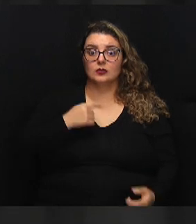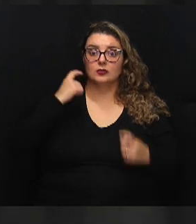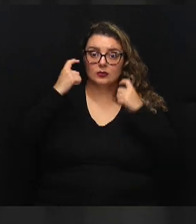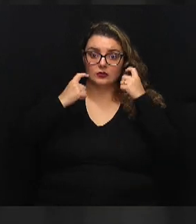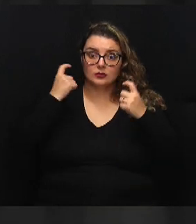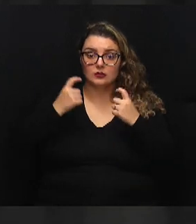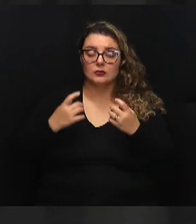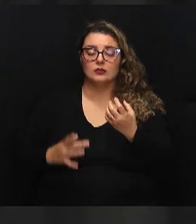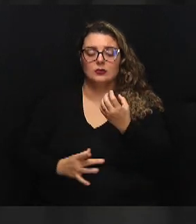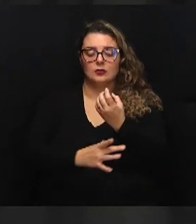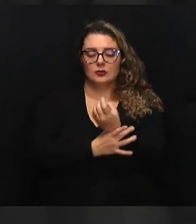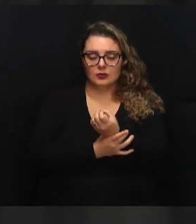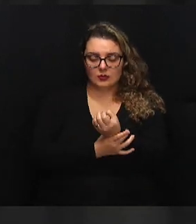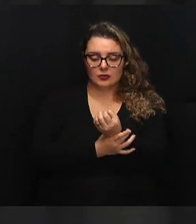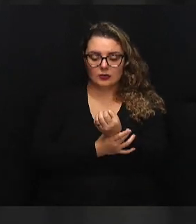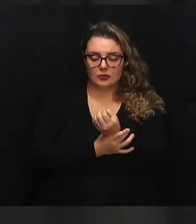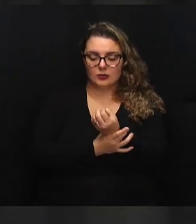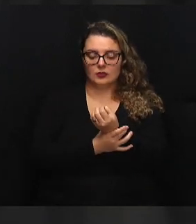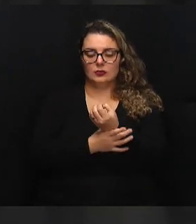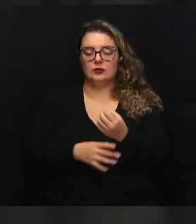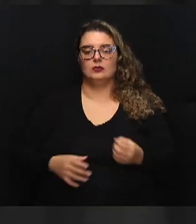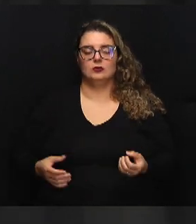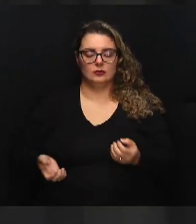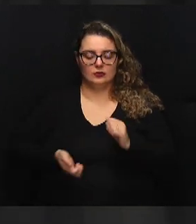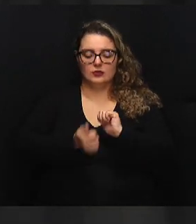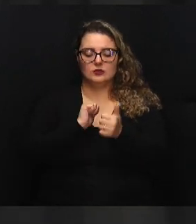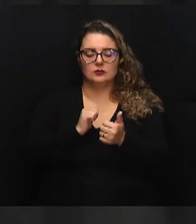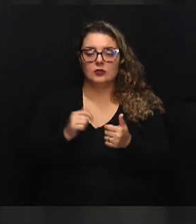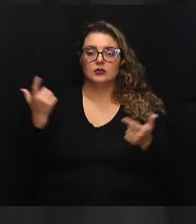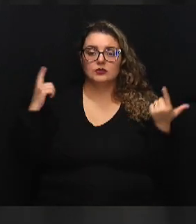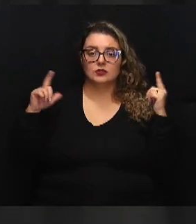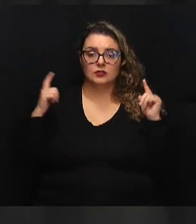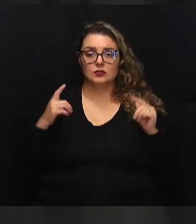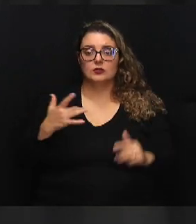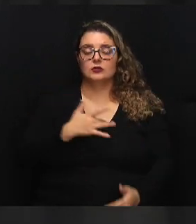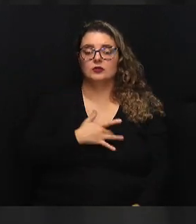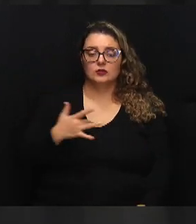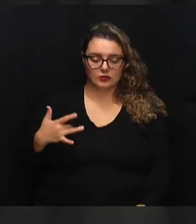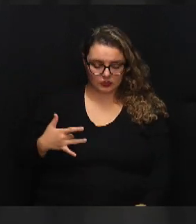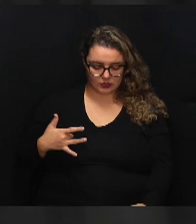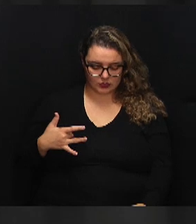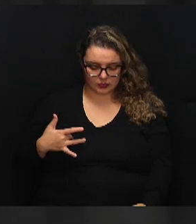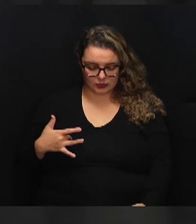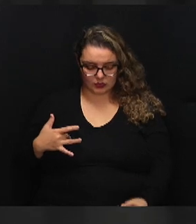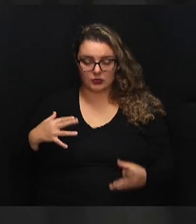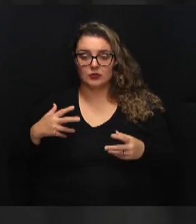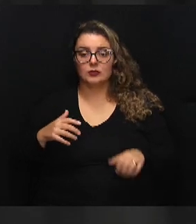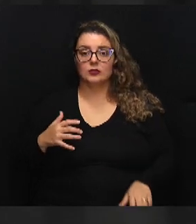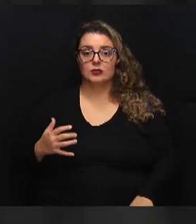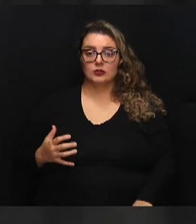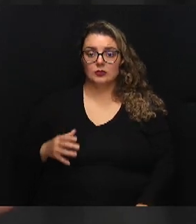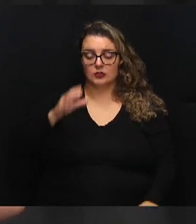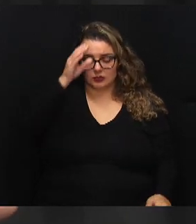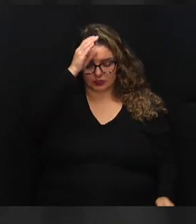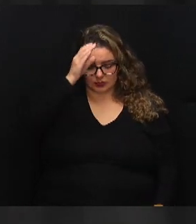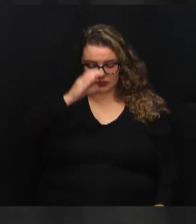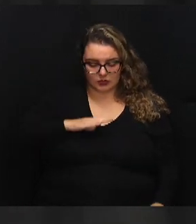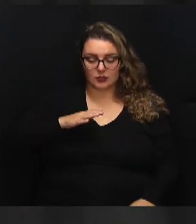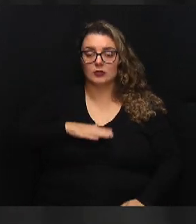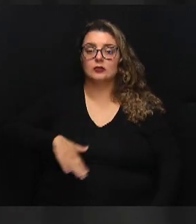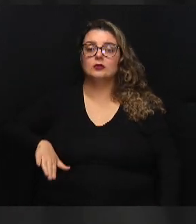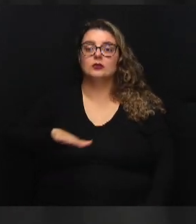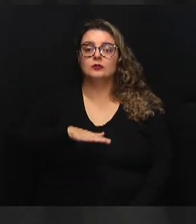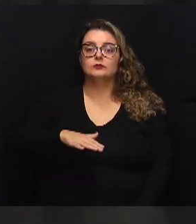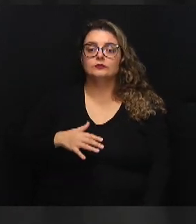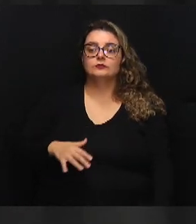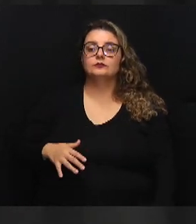a segurança, com o esporte, com o lazer, com saúde de todos os munícipes daquela região. Tivemos